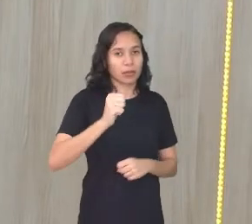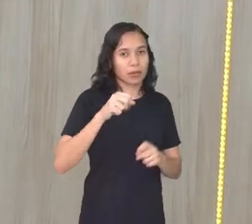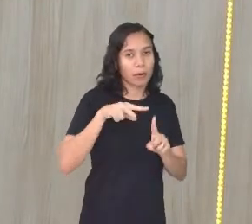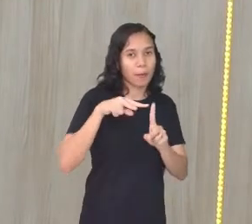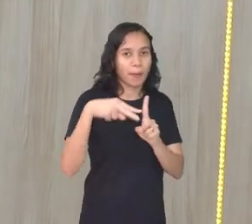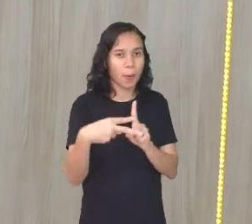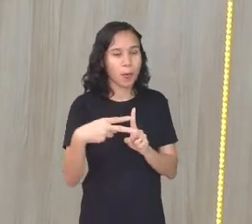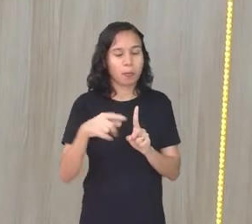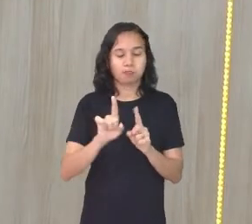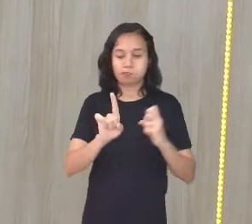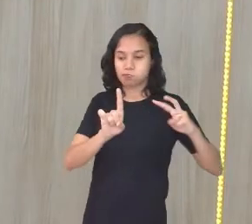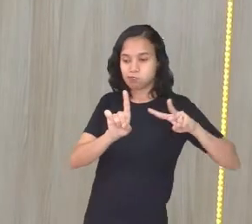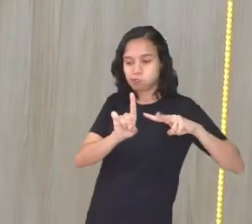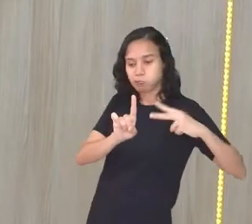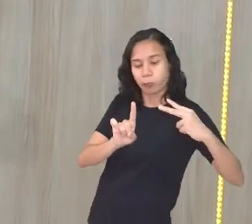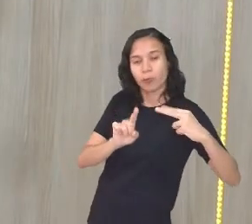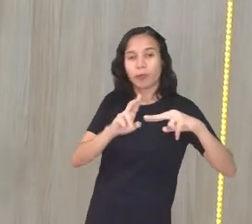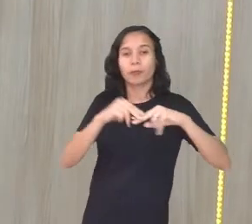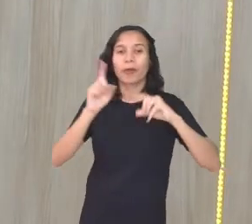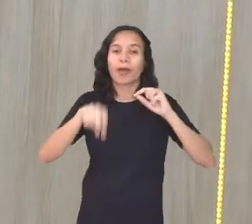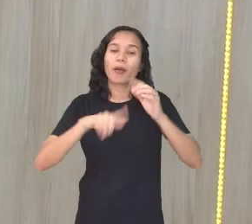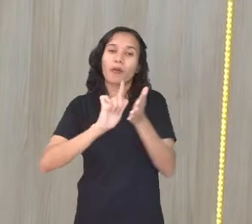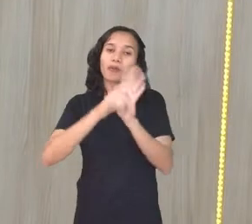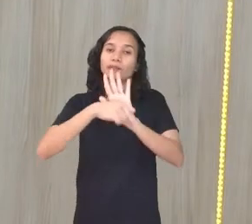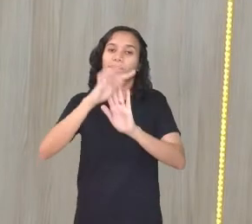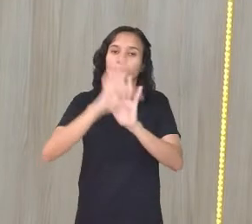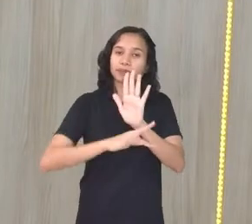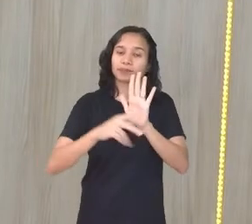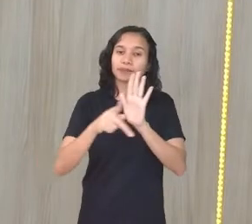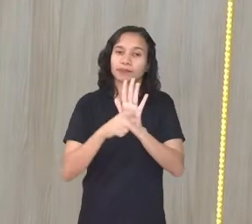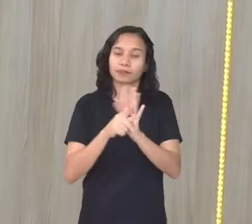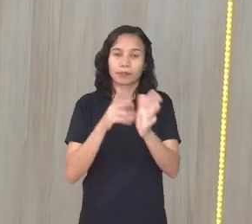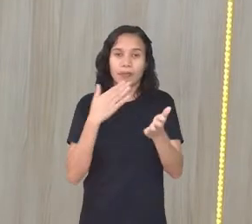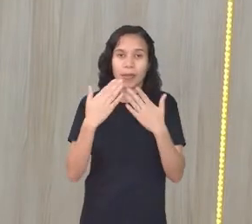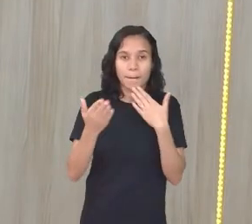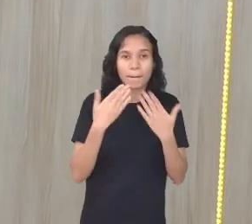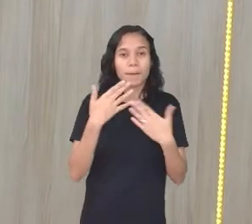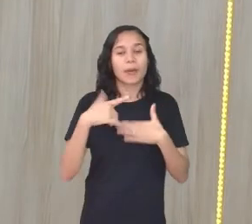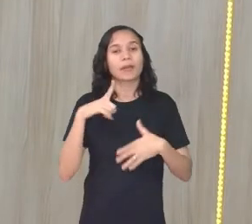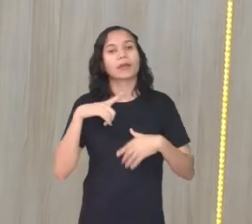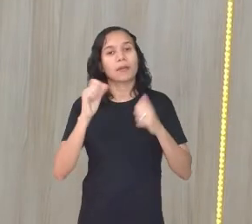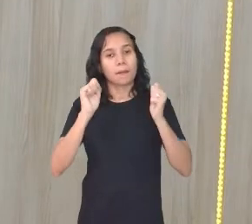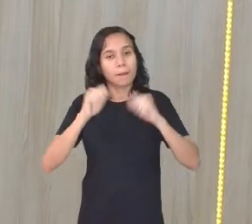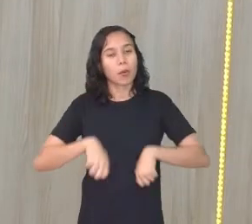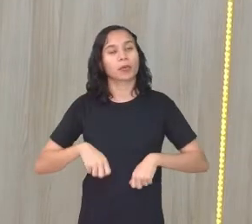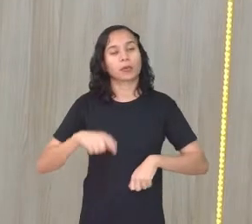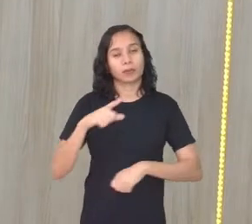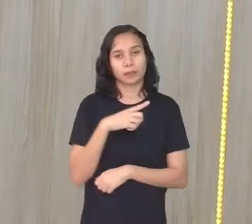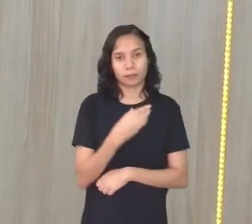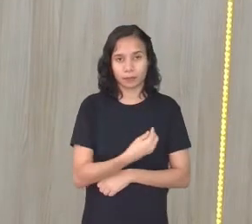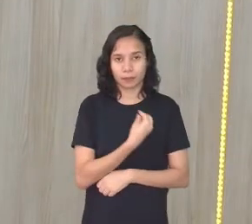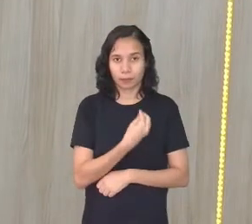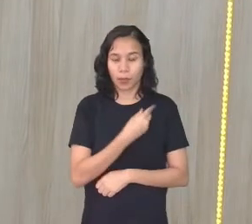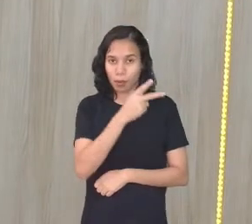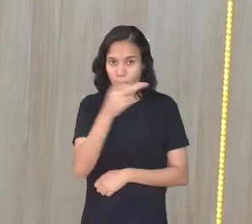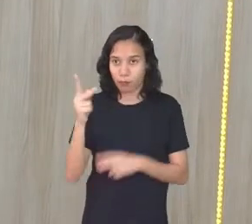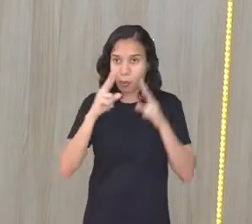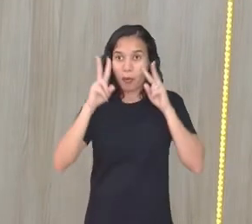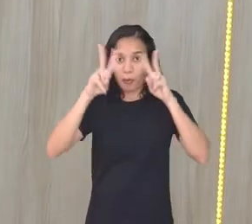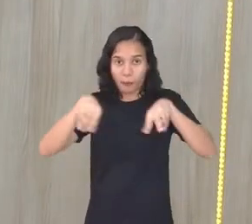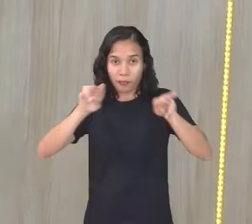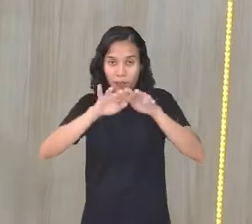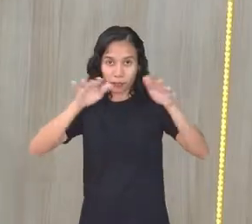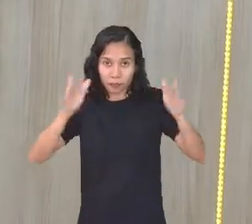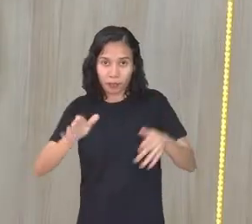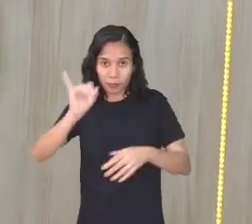seu peixe, não é? E aí é o gênero textual, o debate regrado, que possibilita isso. E vocês estão vendo aqui na